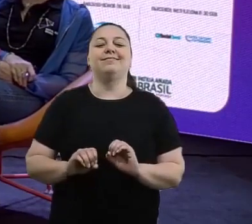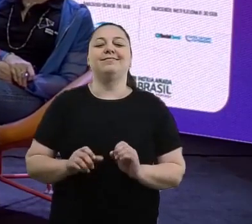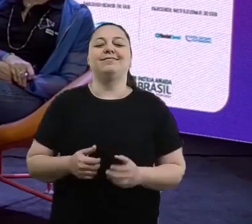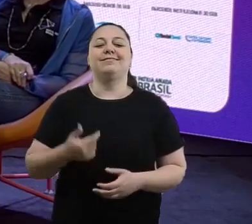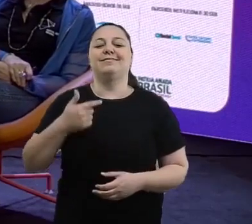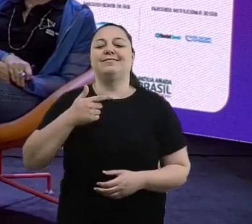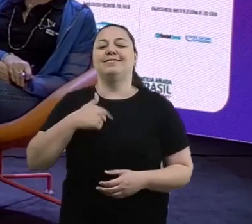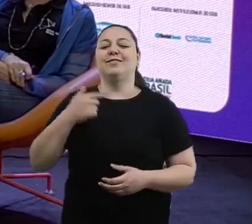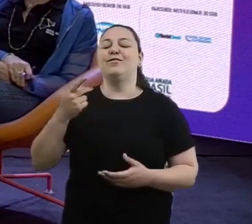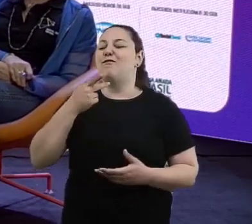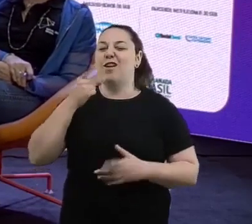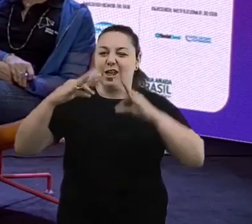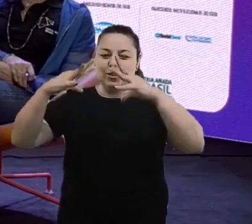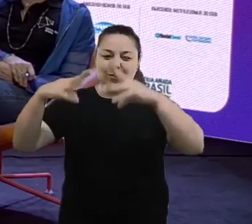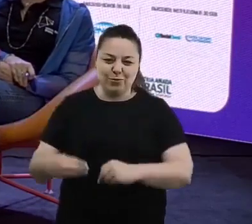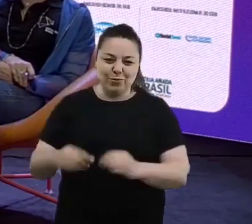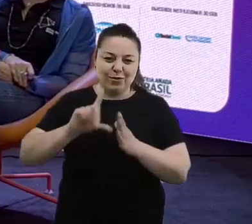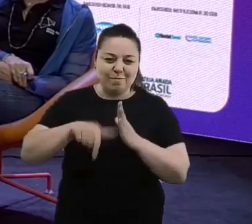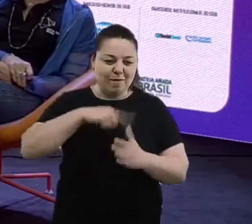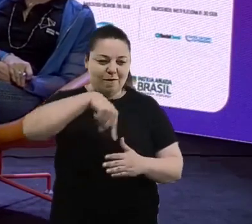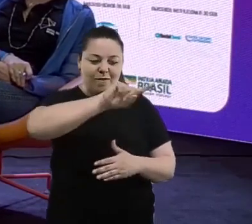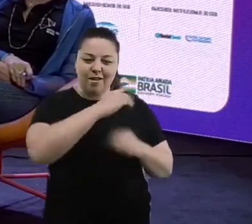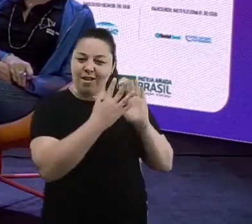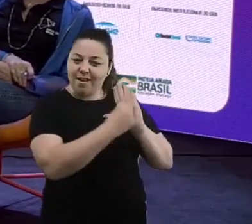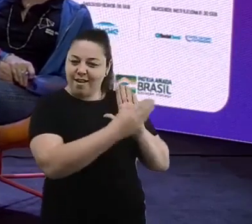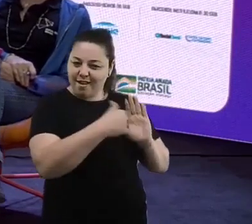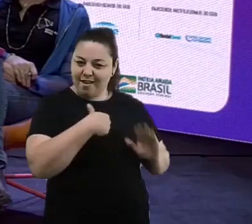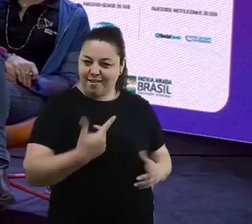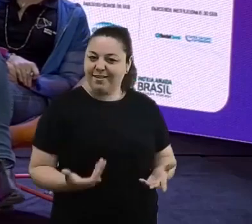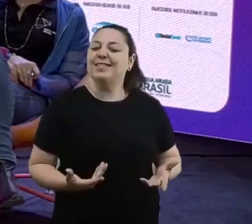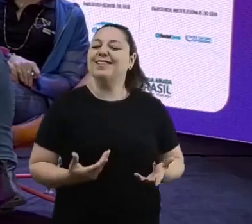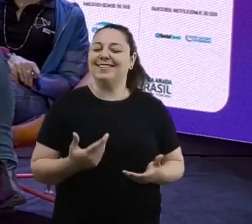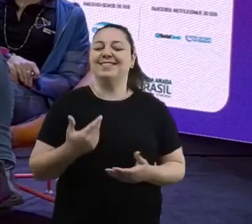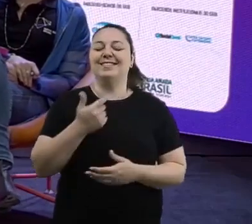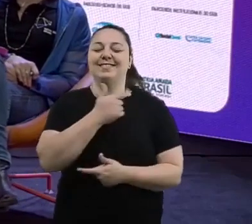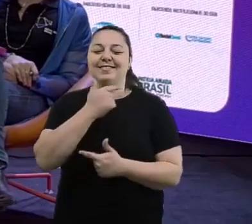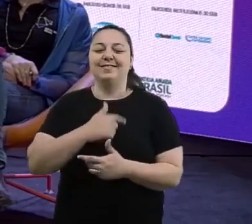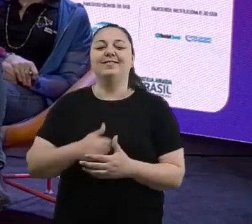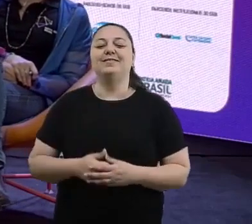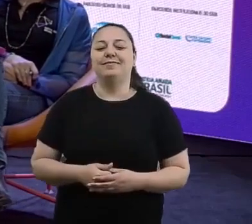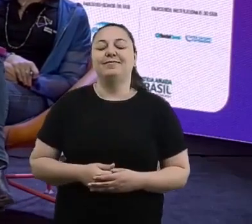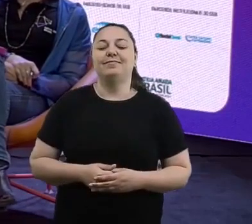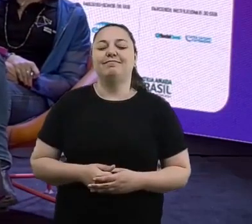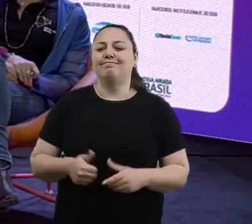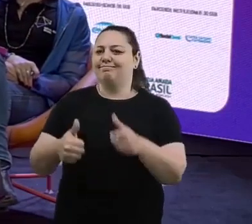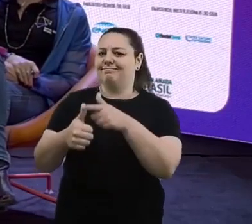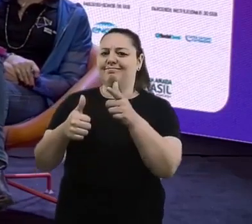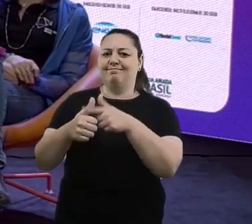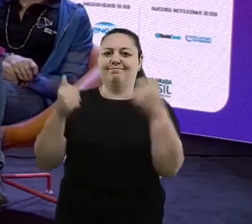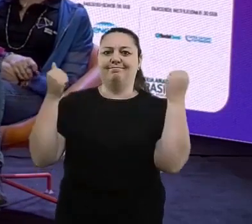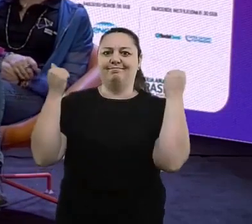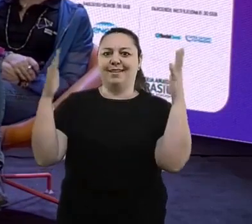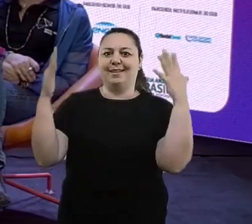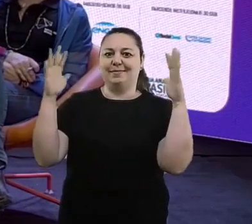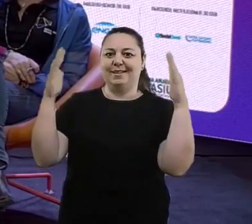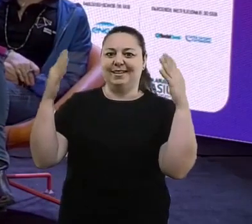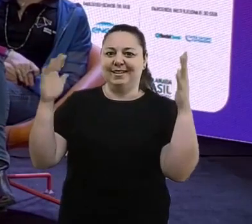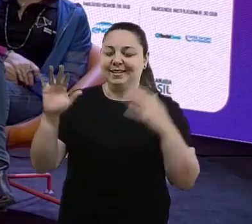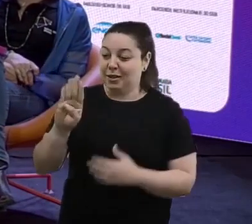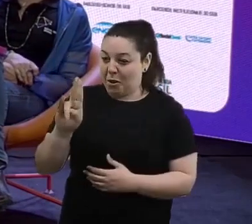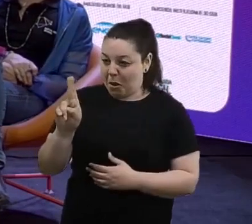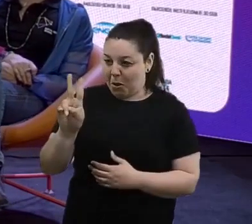sociedade. Né? Então, o risco de prateleiras vazias, ele tinha que ser mitigado, e nós começamos a acompanhar, trabalhamos com 26 relatórios até